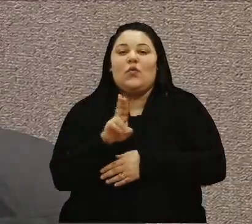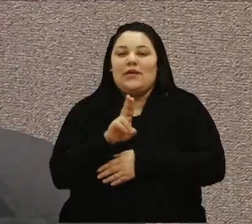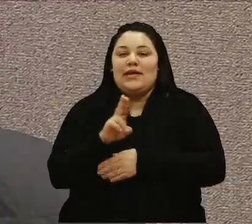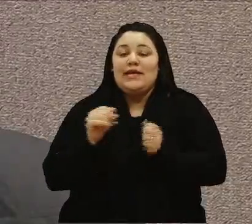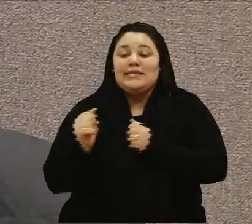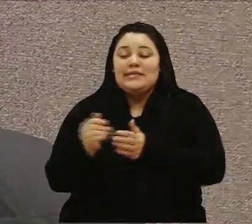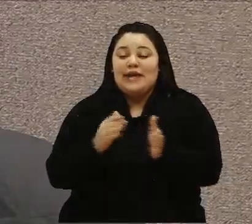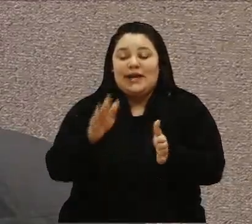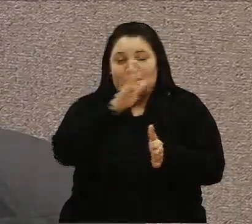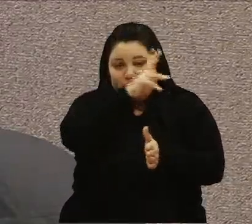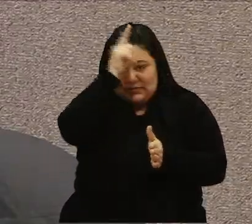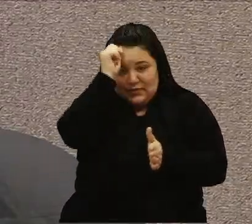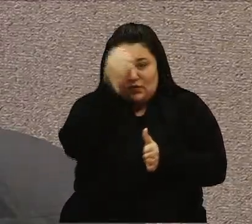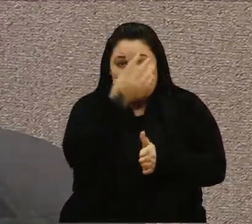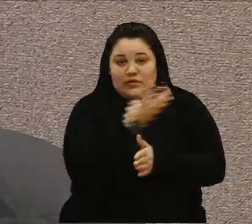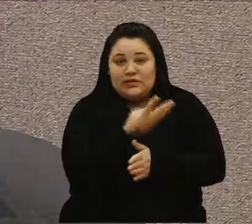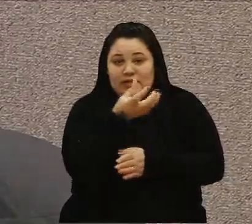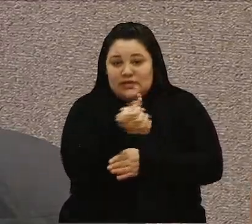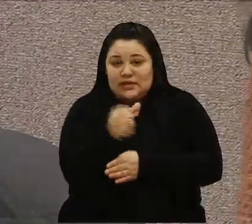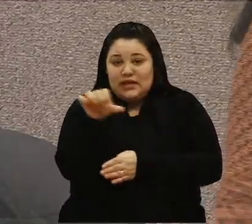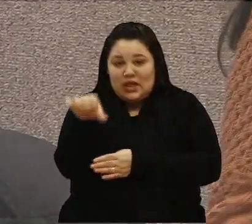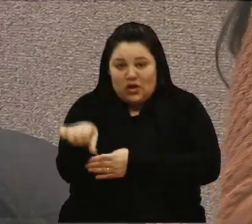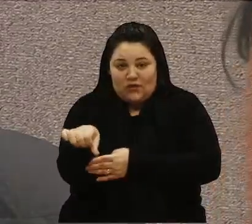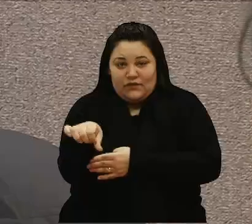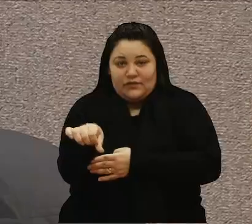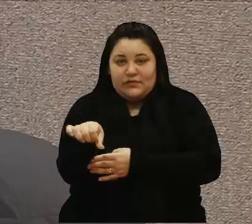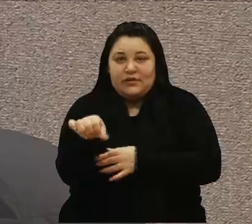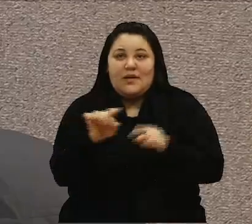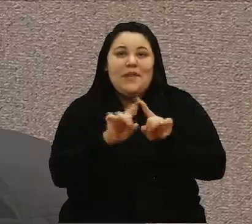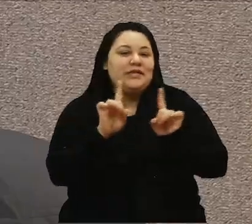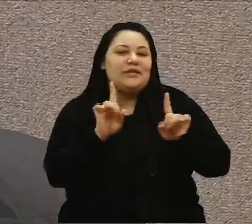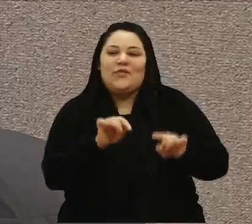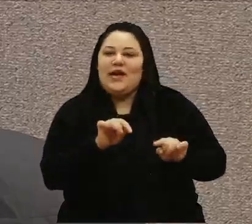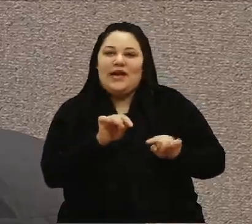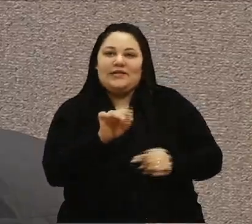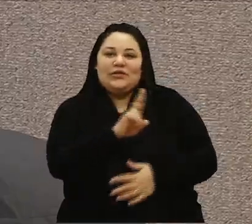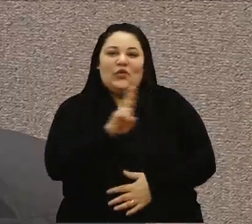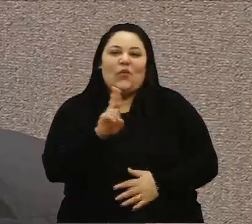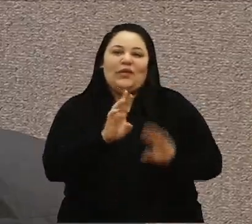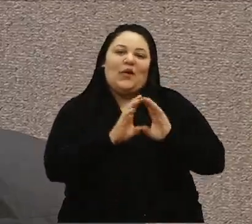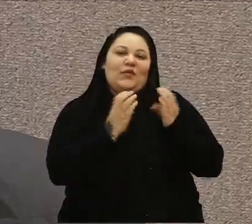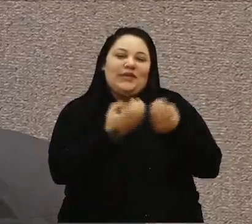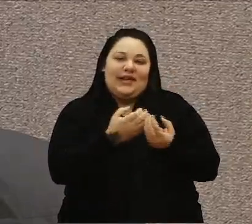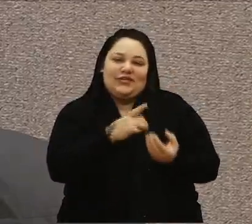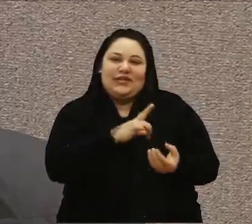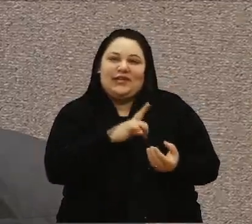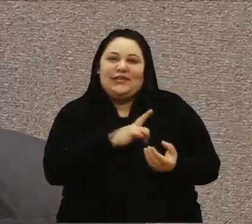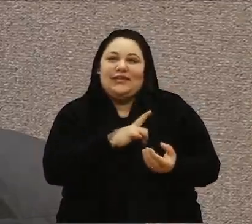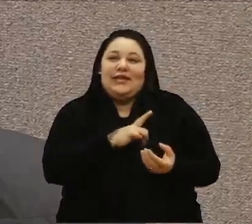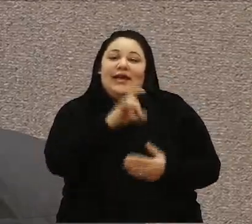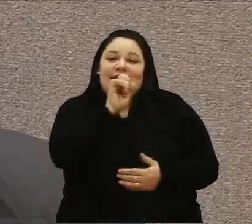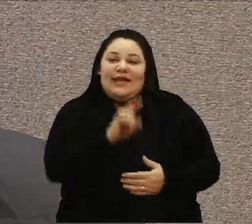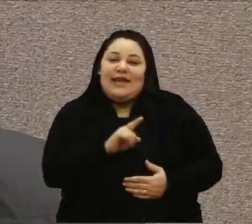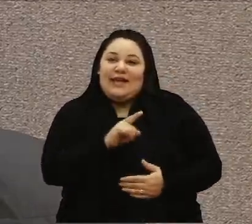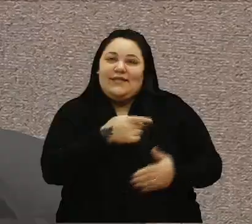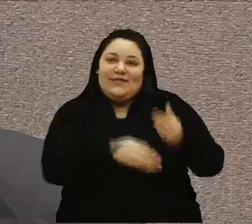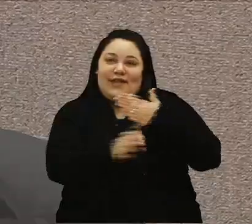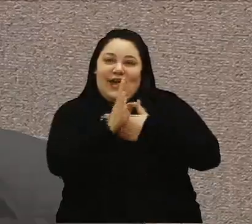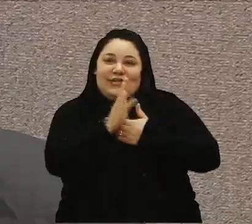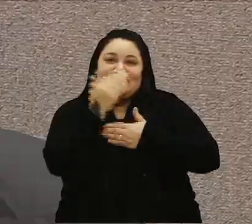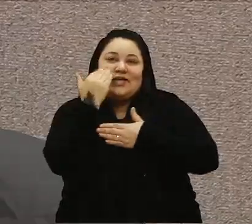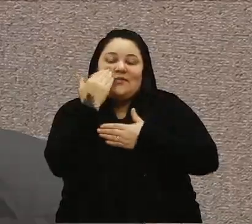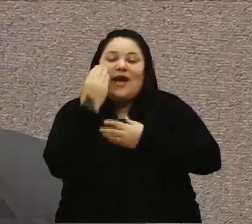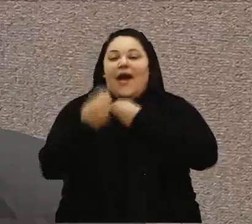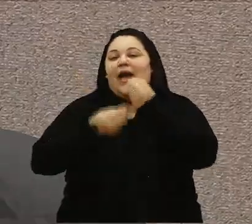Municipal 469. Mas não é assim que ela é chamada pela comunidade, né? Quem vai para lá diz, como é que a